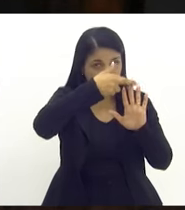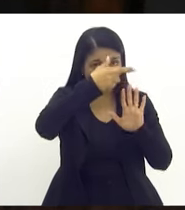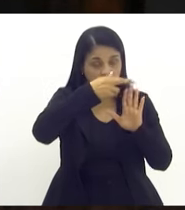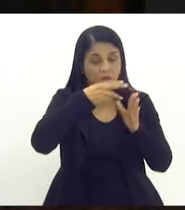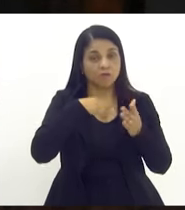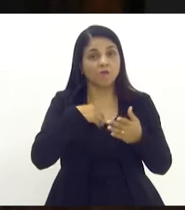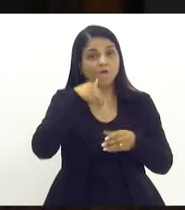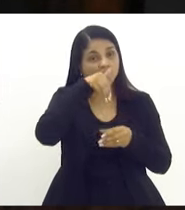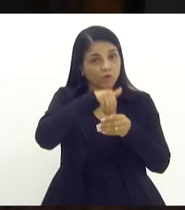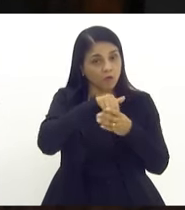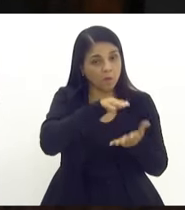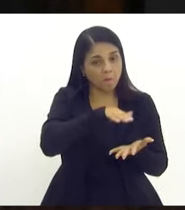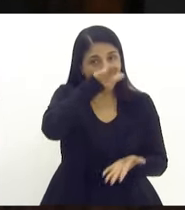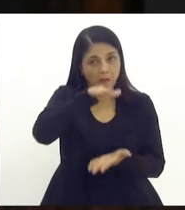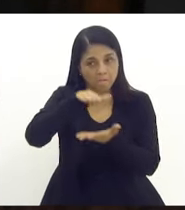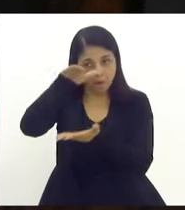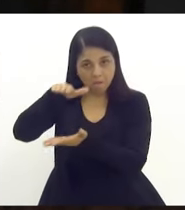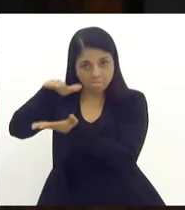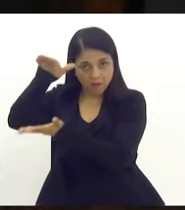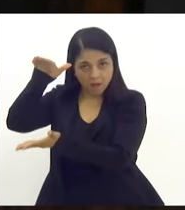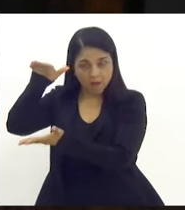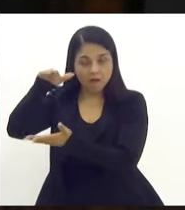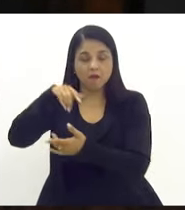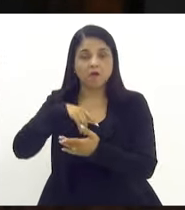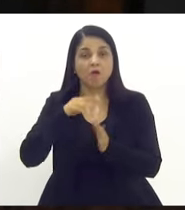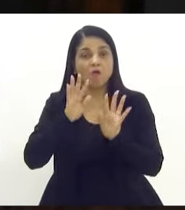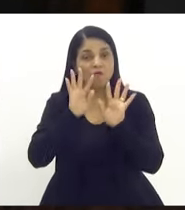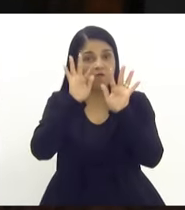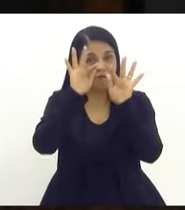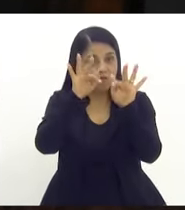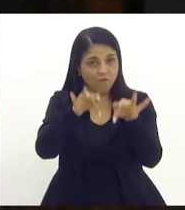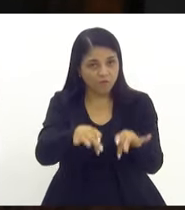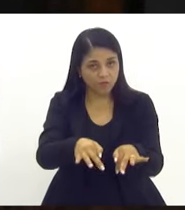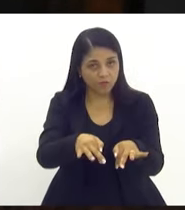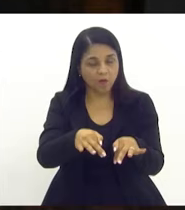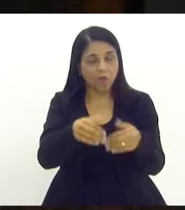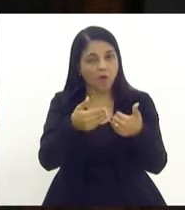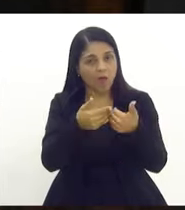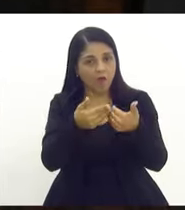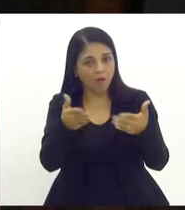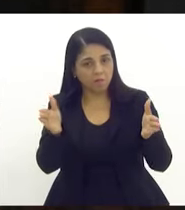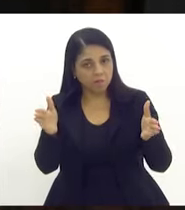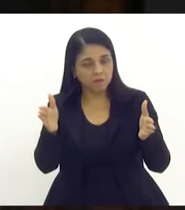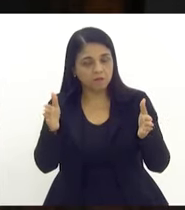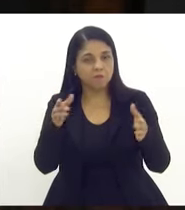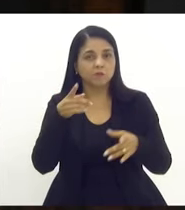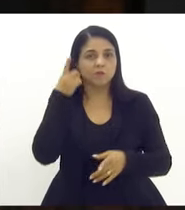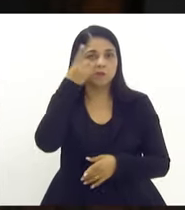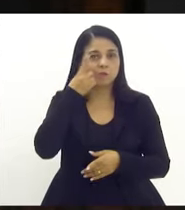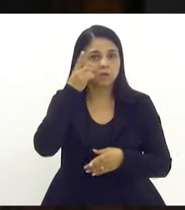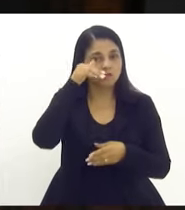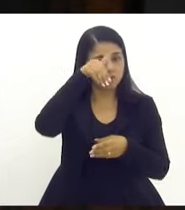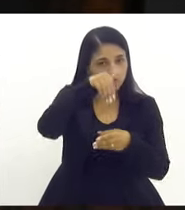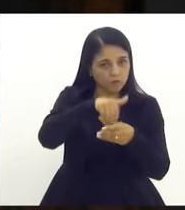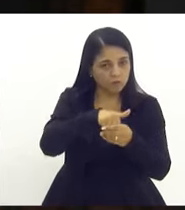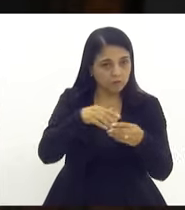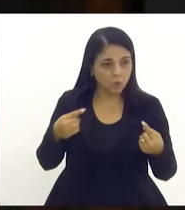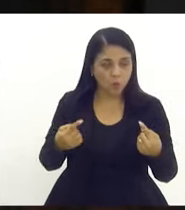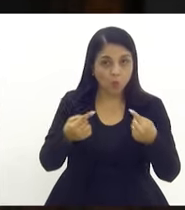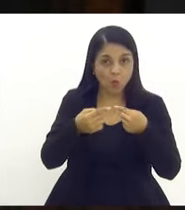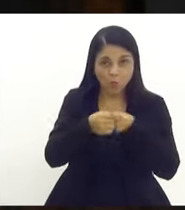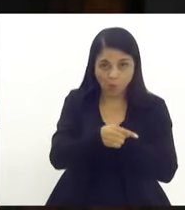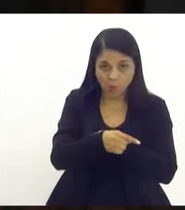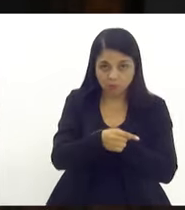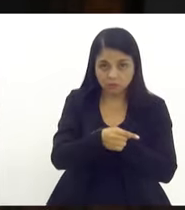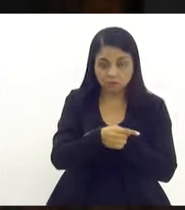em bloco e, ao final, abrir para quem for fazer a votação contrária